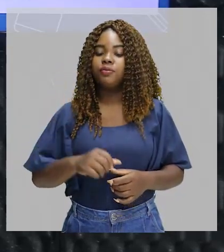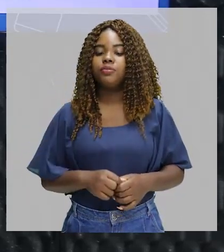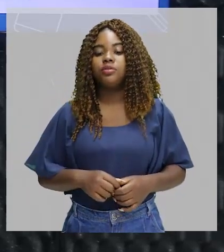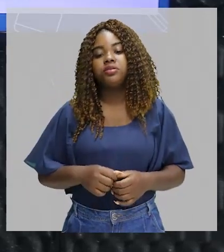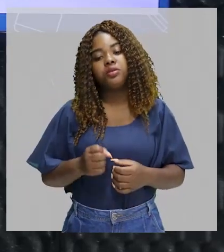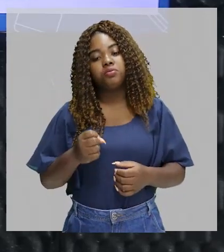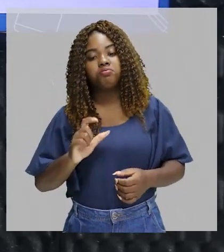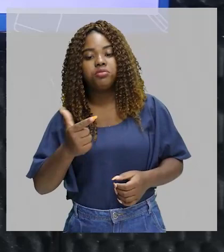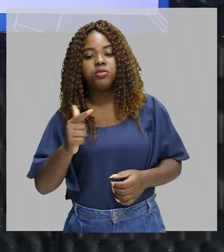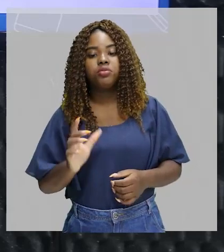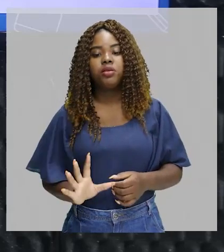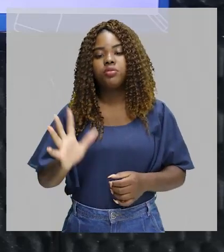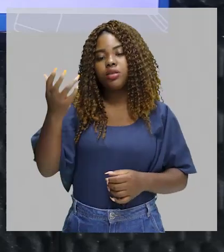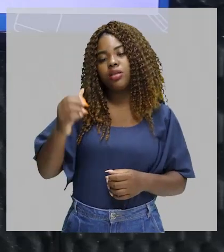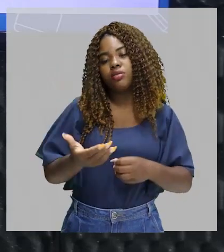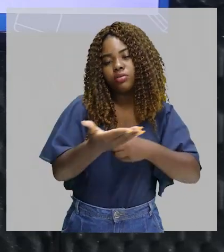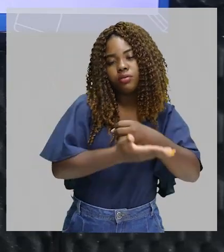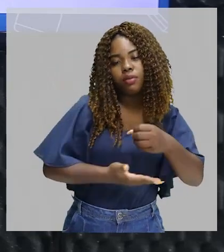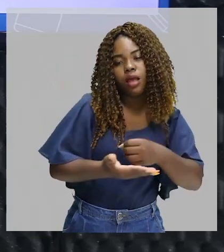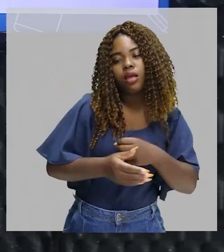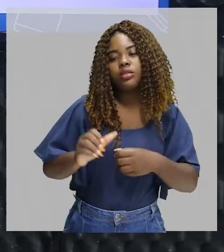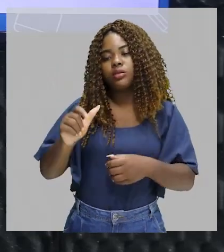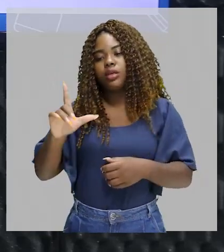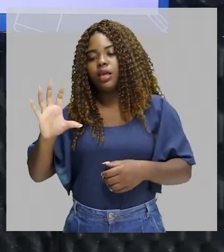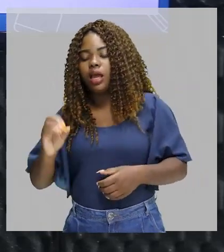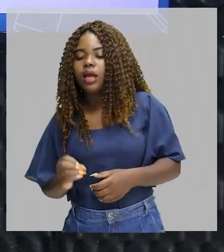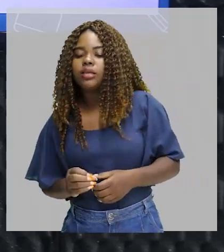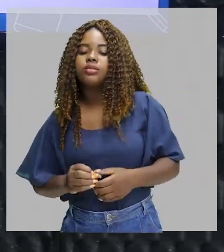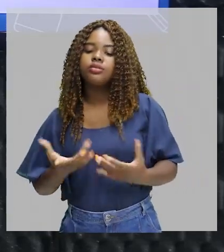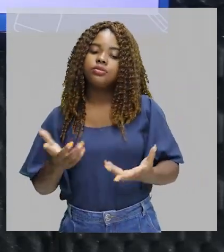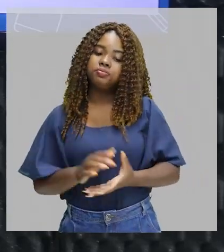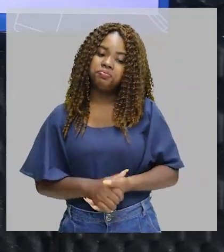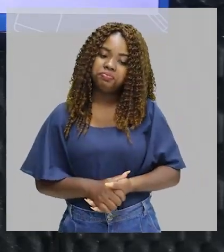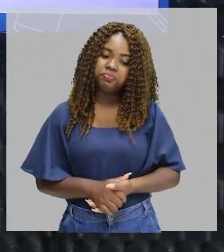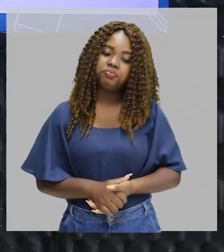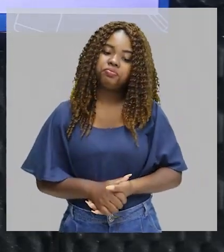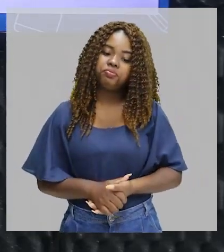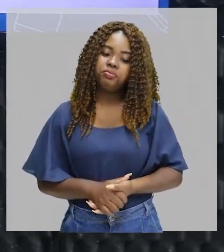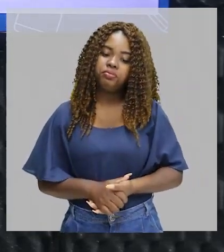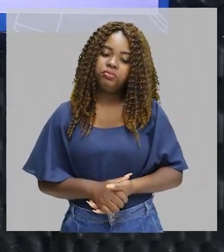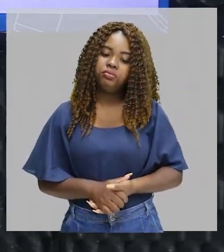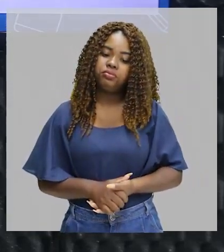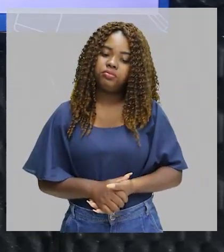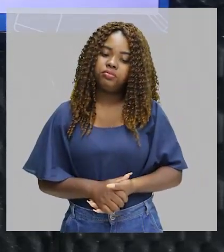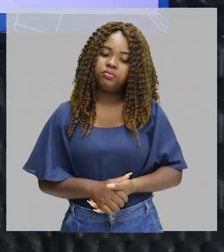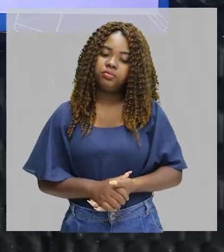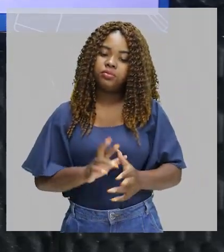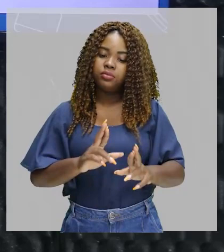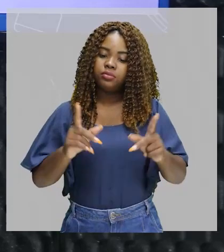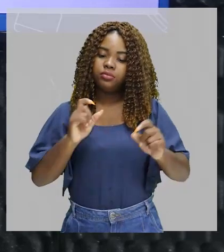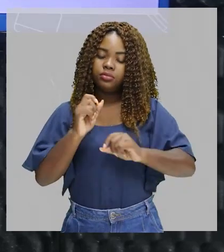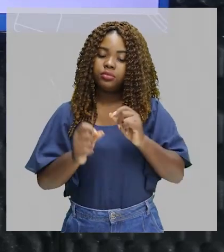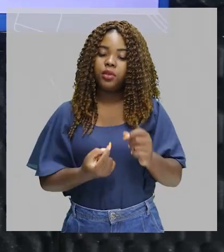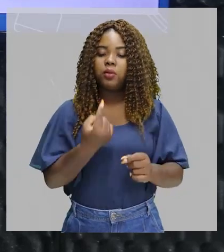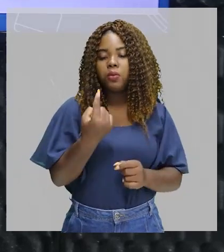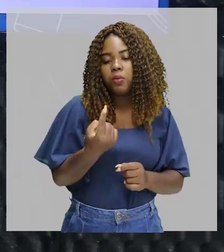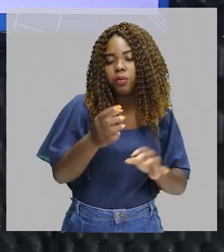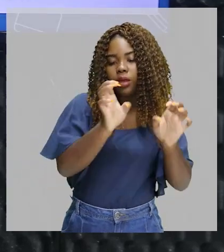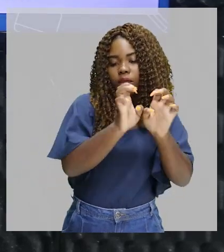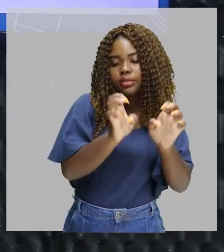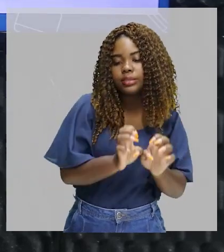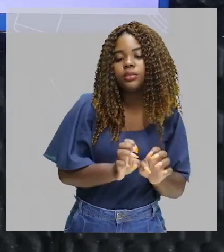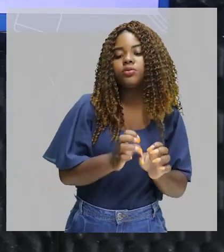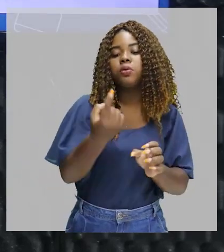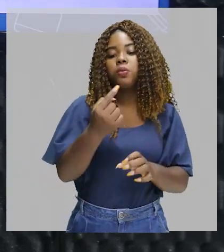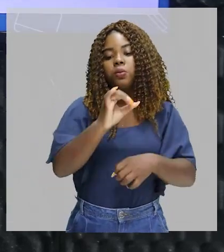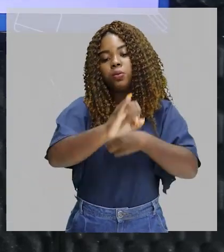ácidos e bases conjugados. A diferença entre um ácido e uma base vai ser justamente uma estrutura,